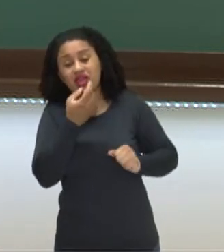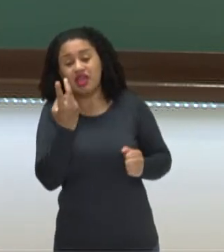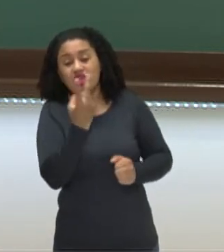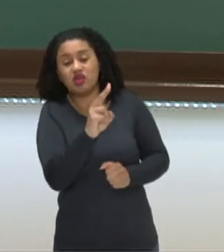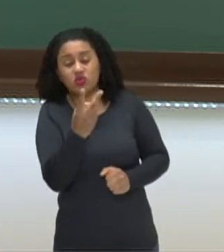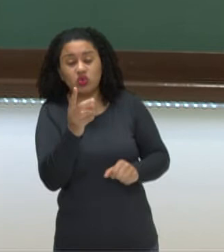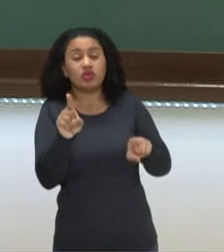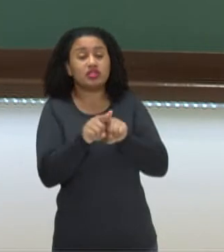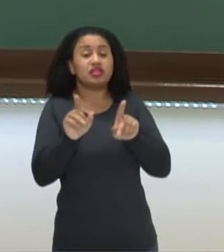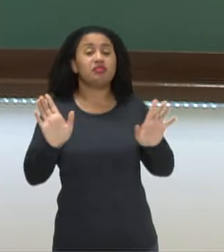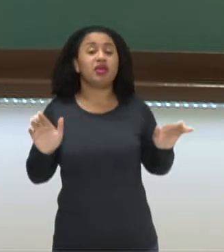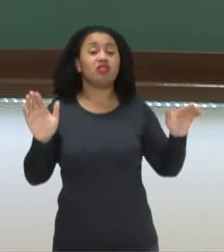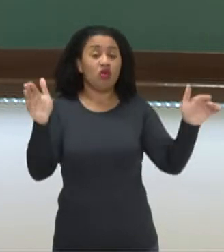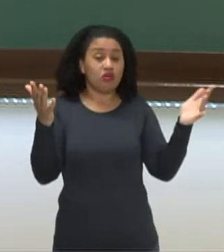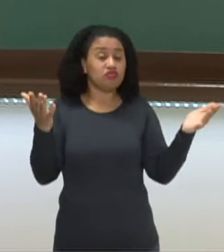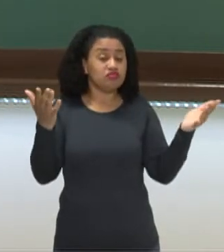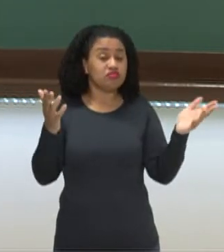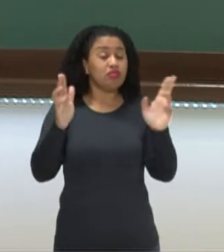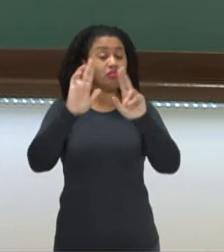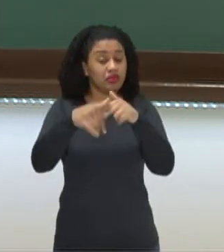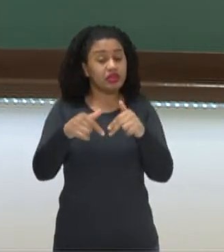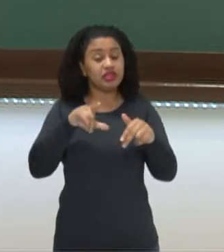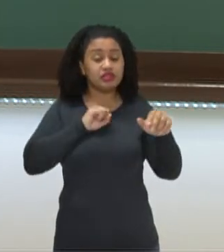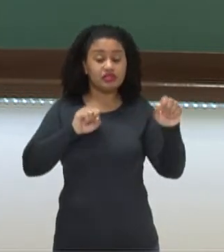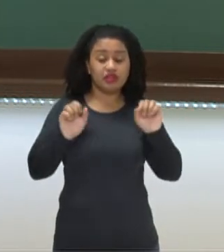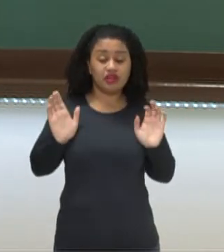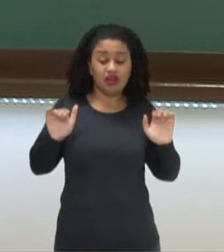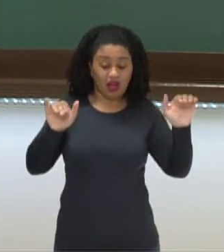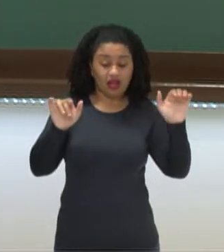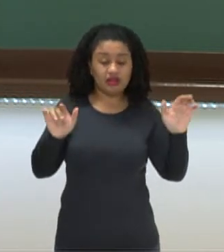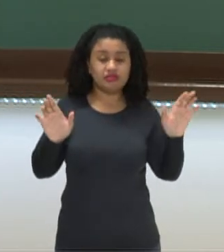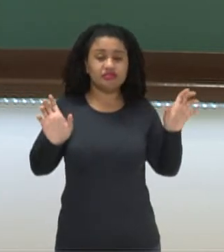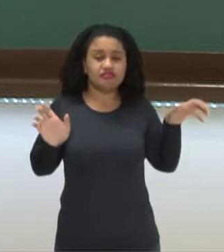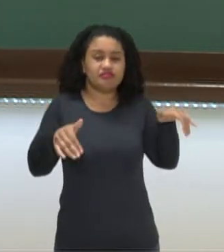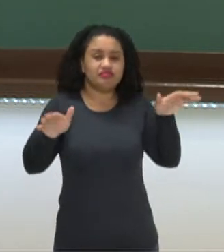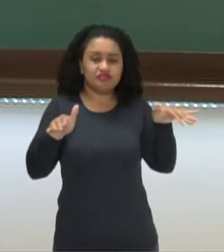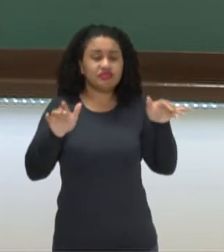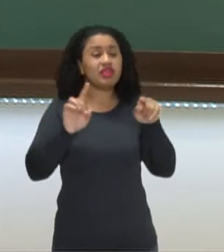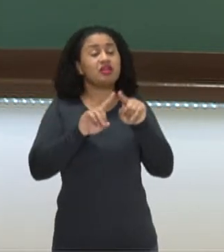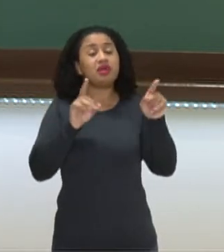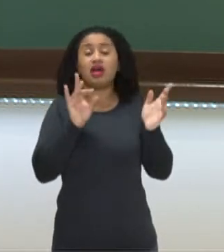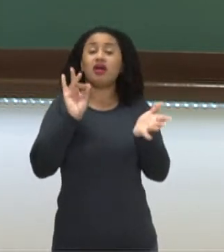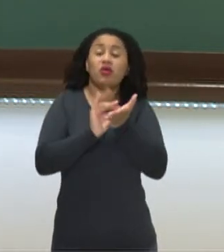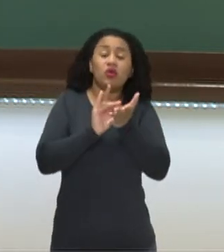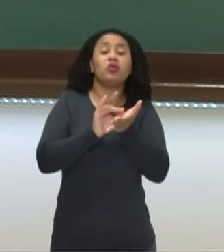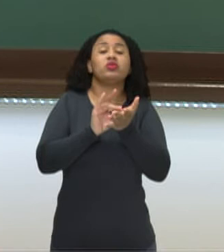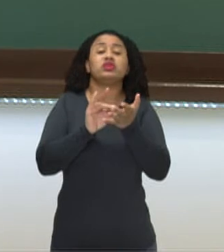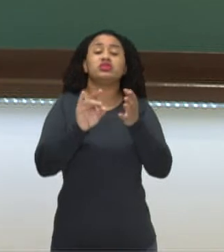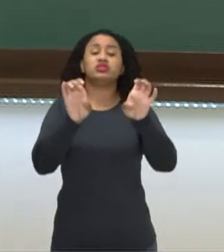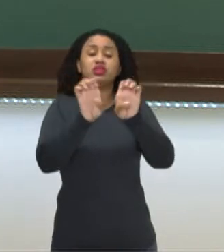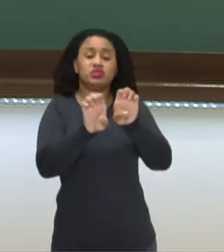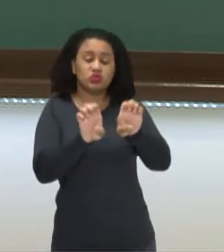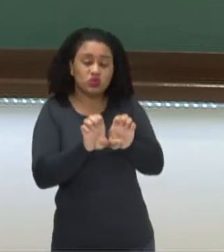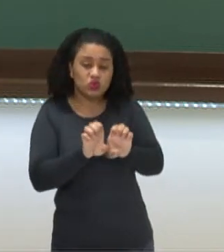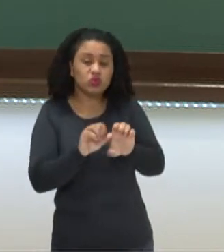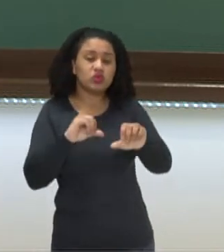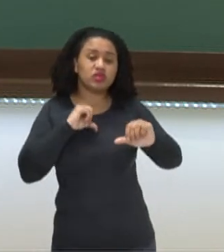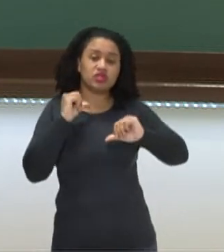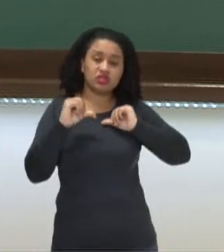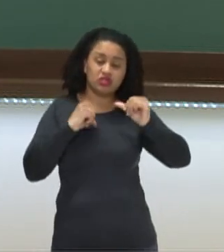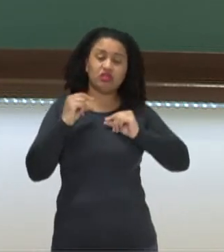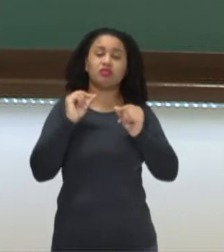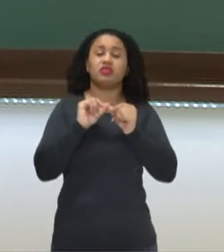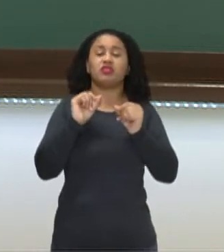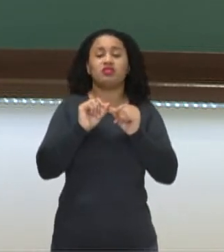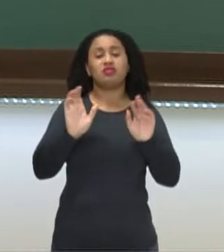ao voo. Por isso adquiriram asas. Só que a origem das asas, as estruturas anatômicas que formam